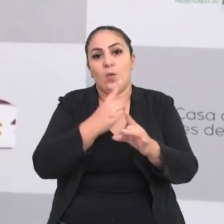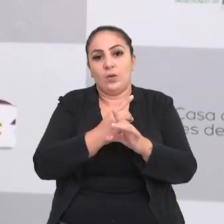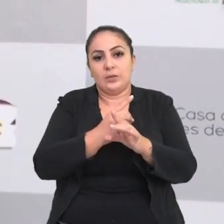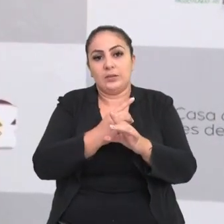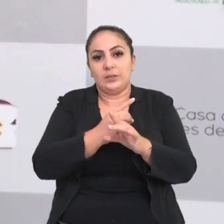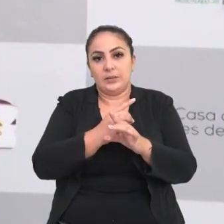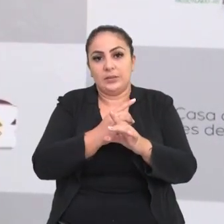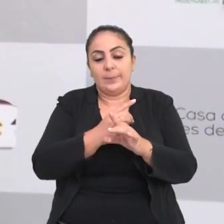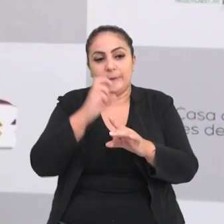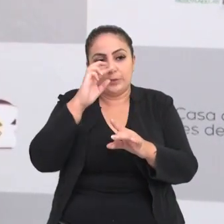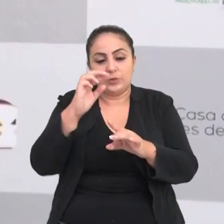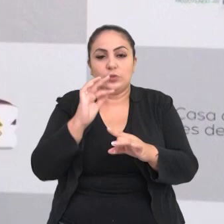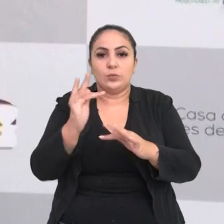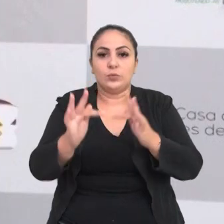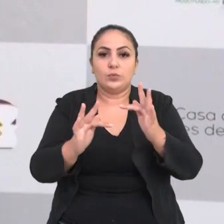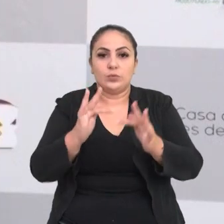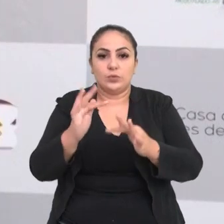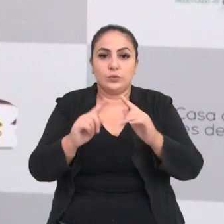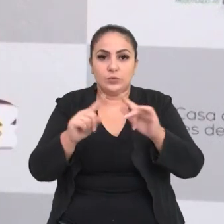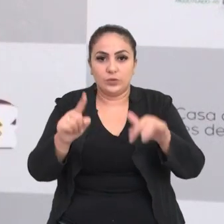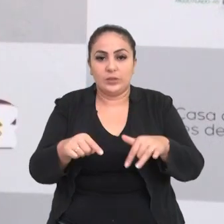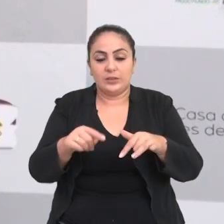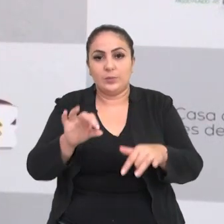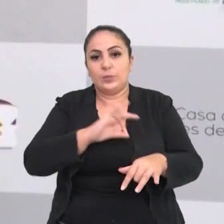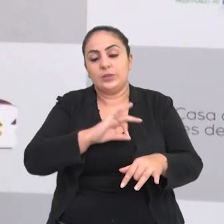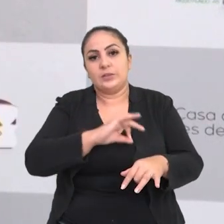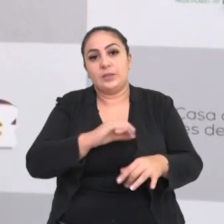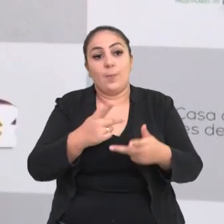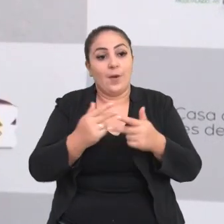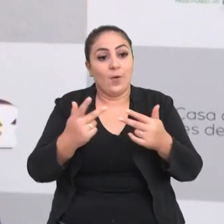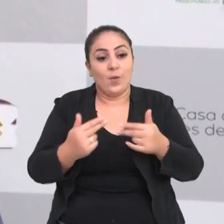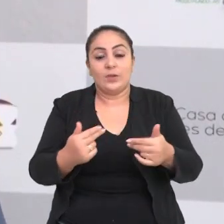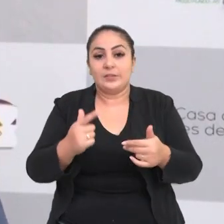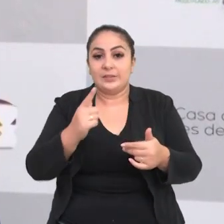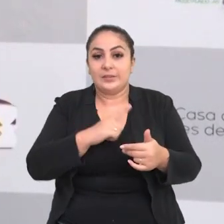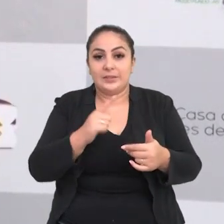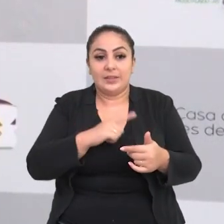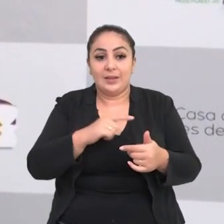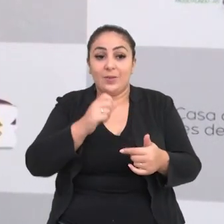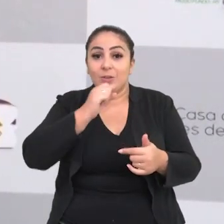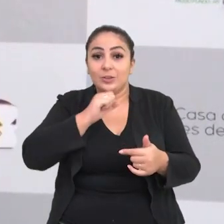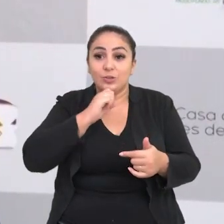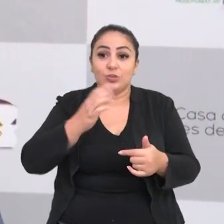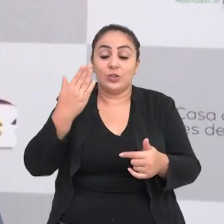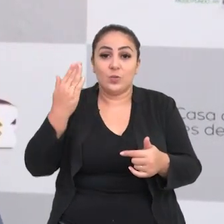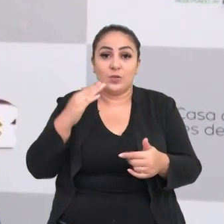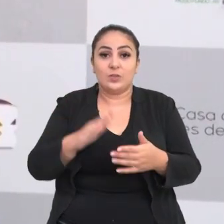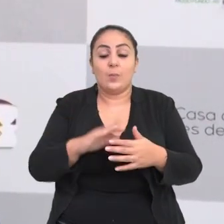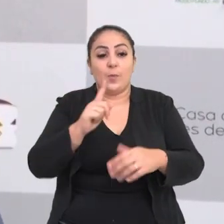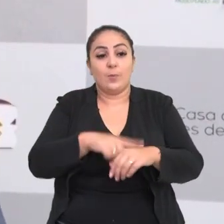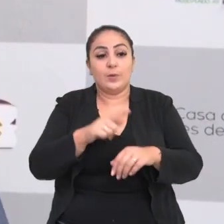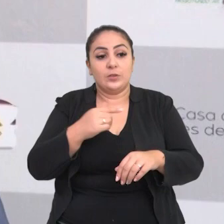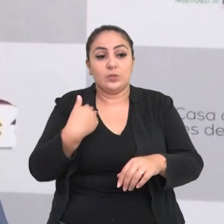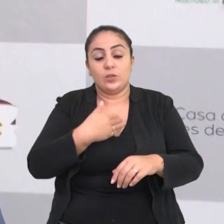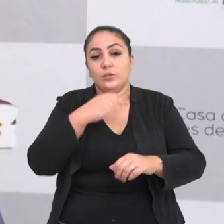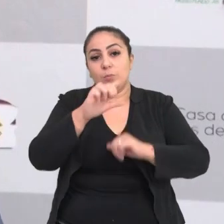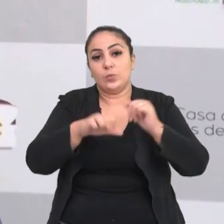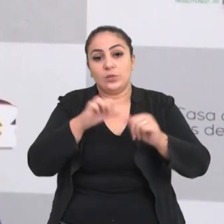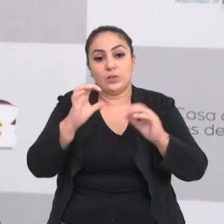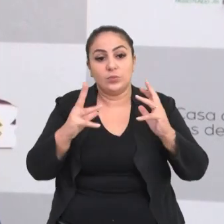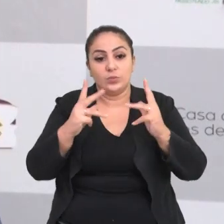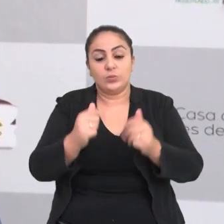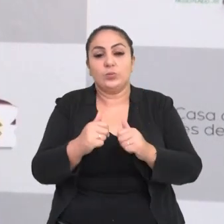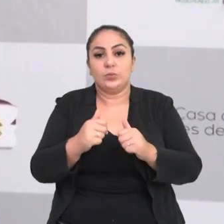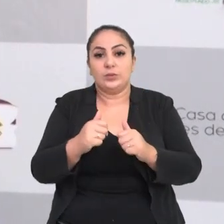né, às perspectivas do funcionalismo da Brigada Militar. E é uma coisa que é um anseio antigo, né, a partir do momento que foi mudado o plano de